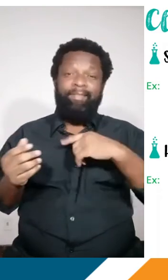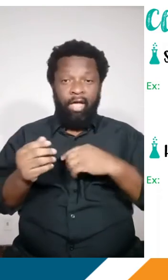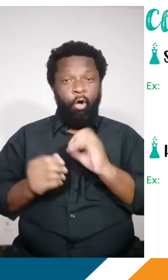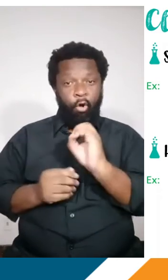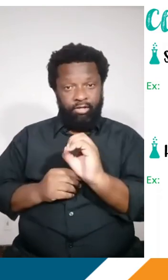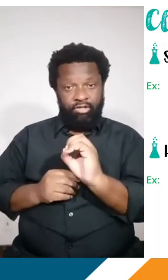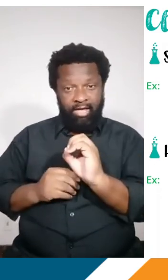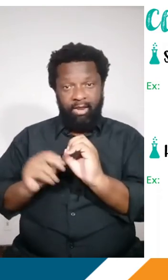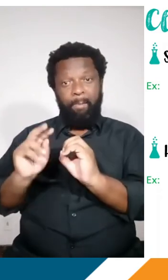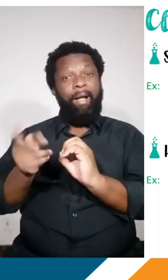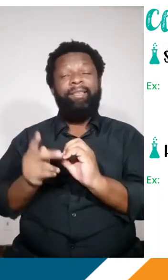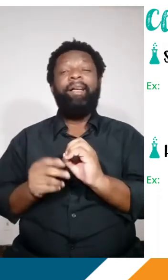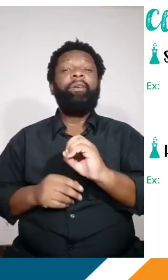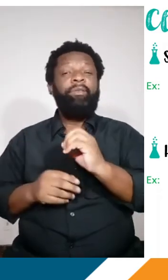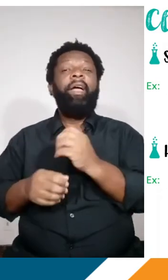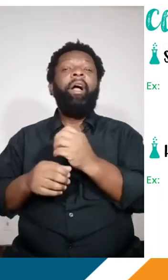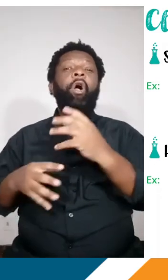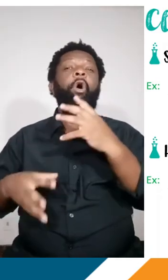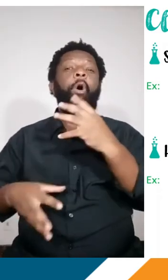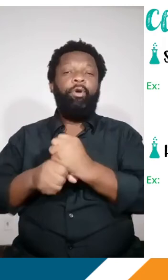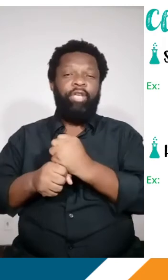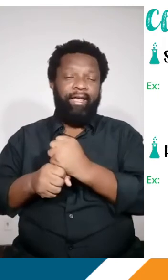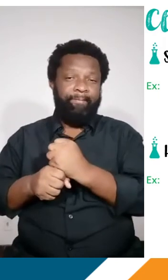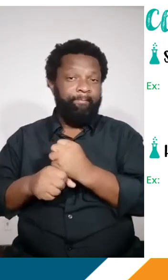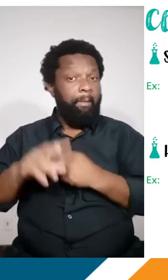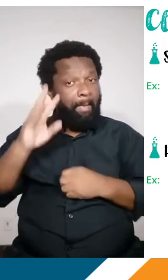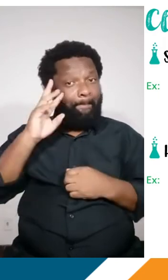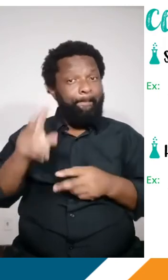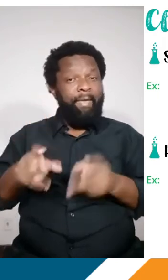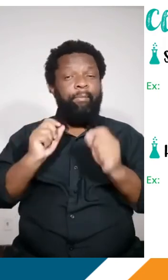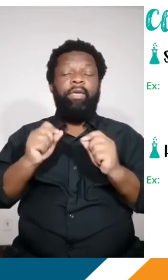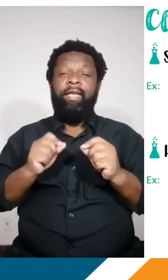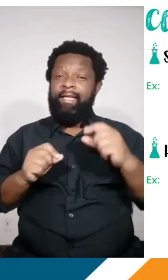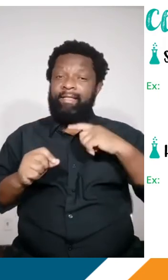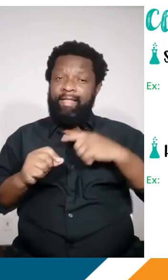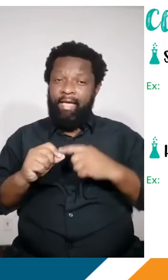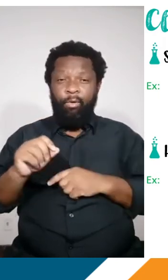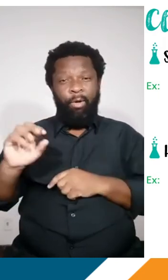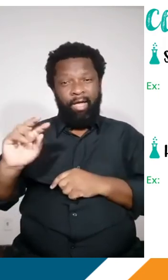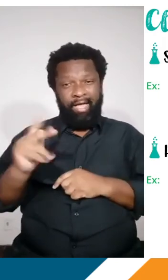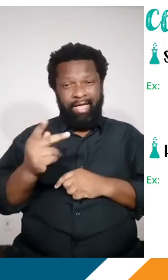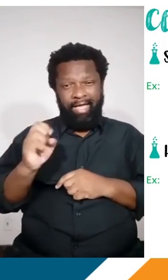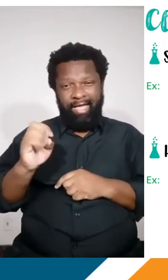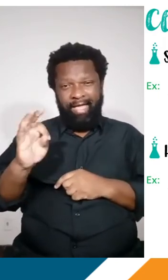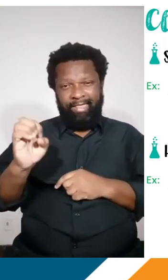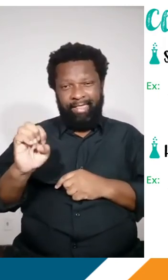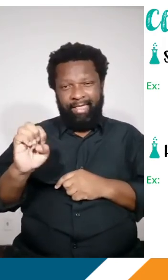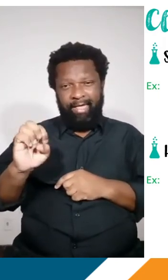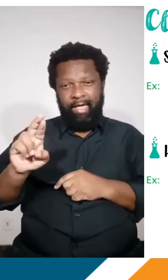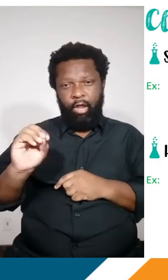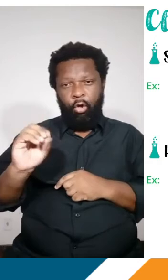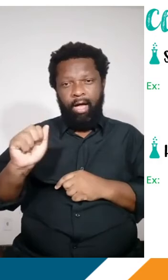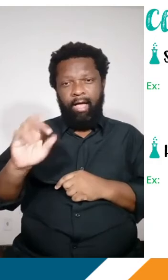um oxigênio, nesse caso a cadeia é homogênea. Reparem que aqui, como tem um heteroátomo, o